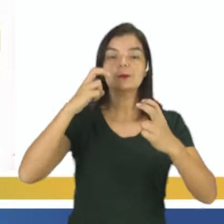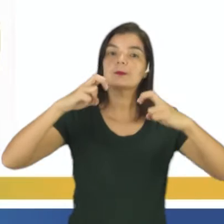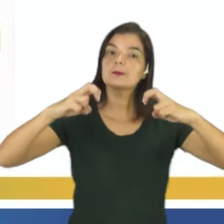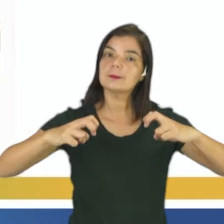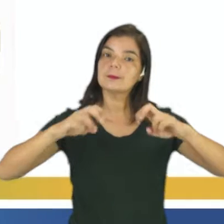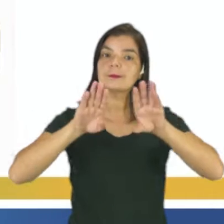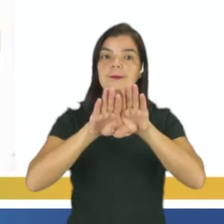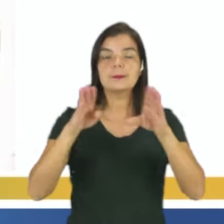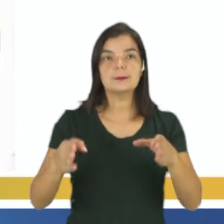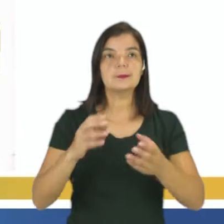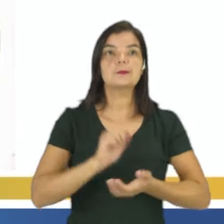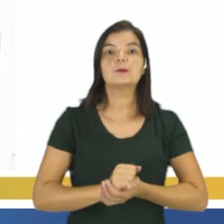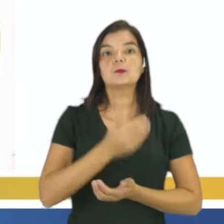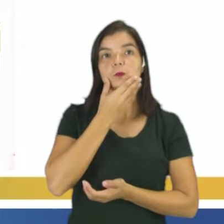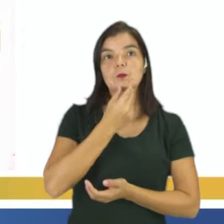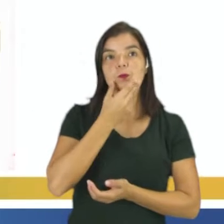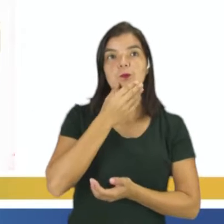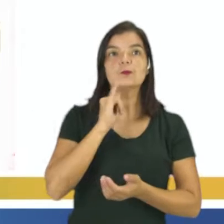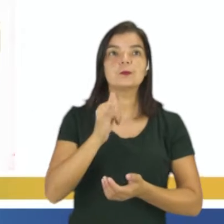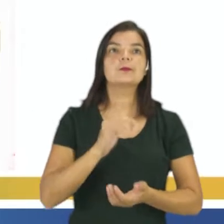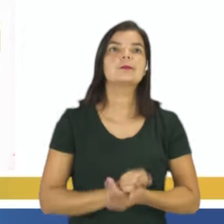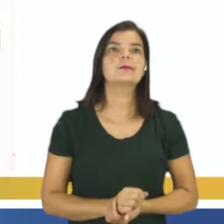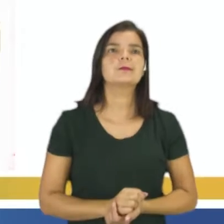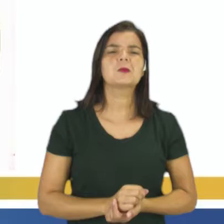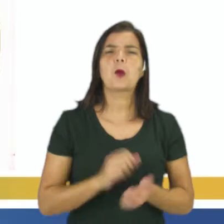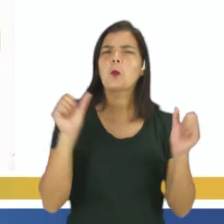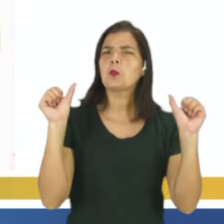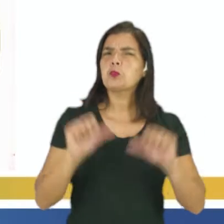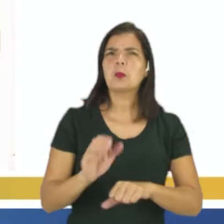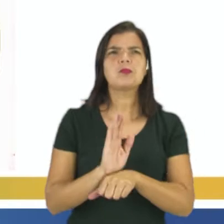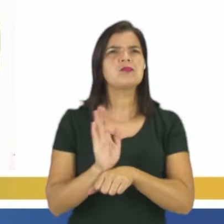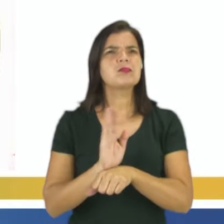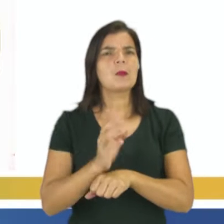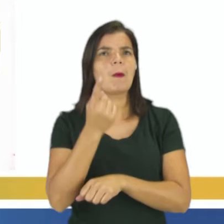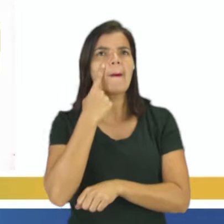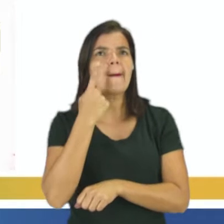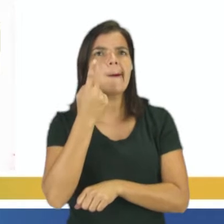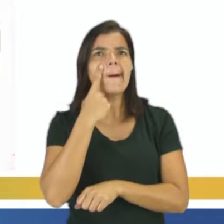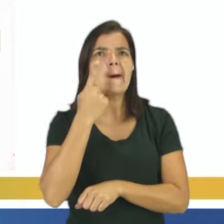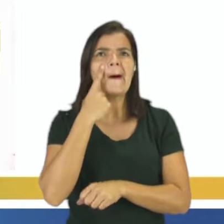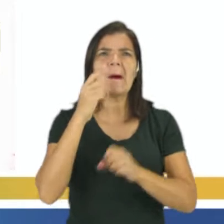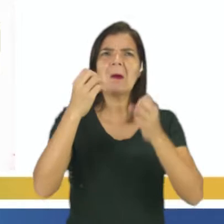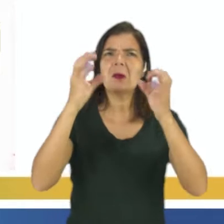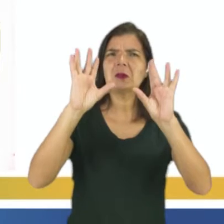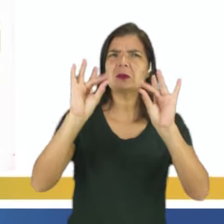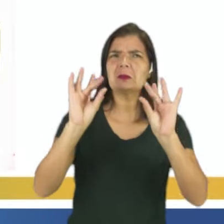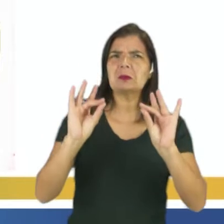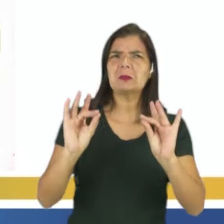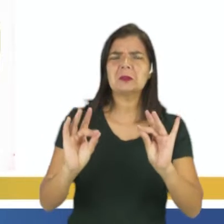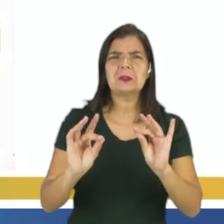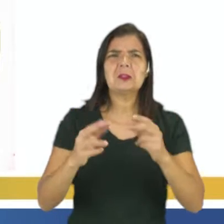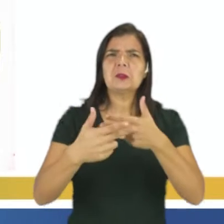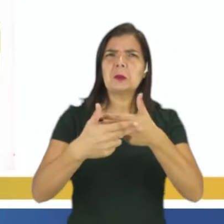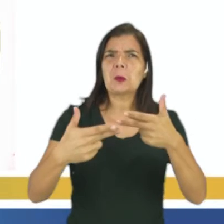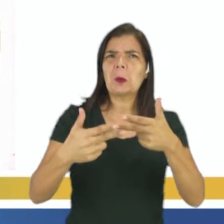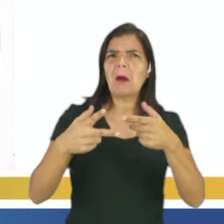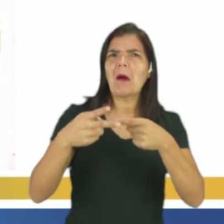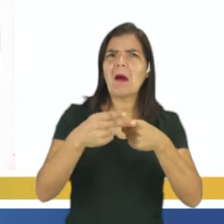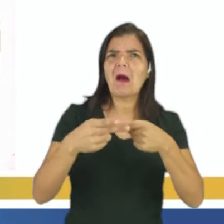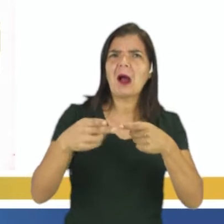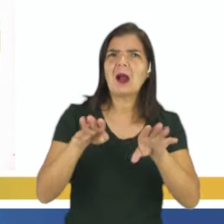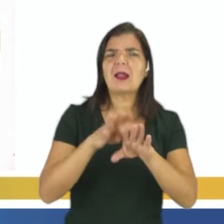mesa, em que ele diz assim: pior filme que eu já vi. O roteiro é cheio de furos,